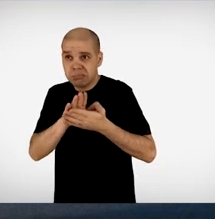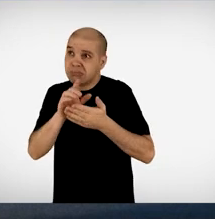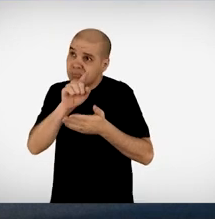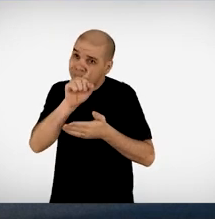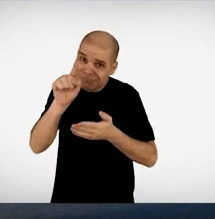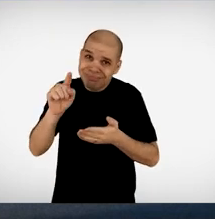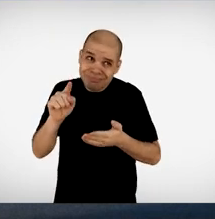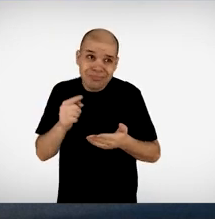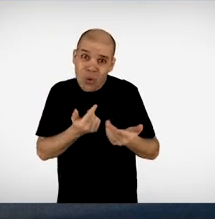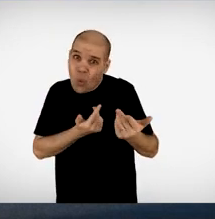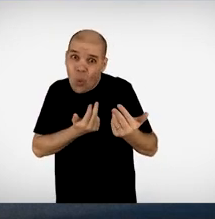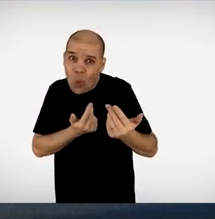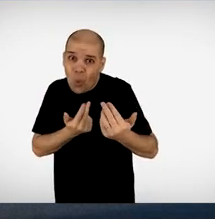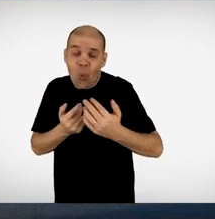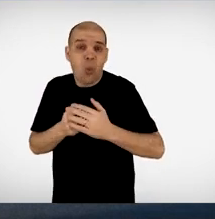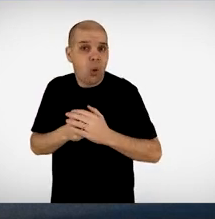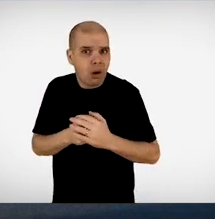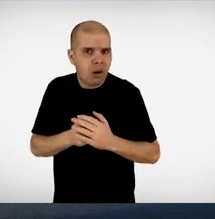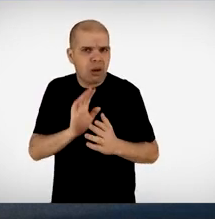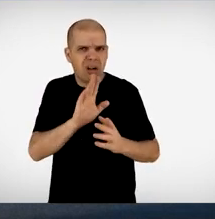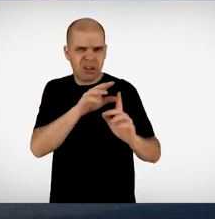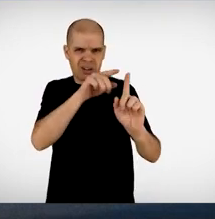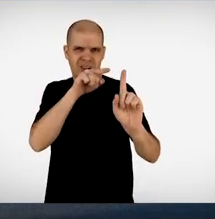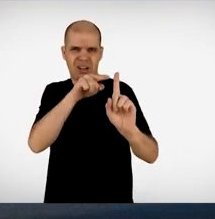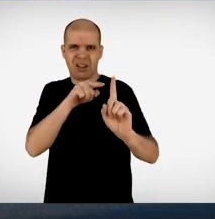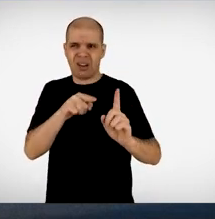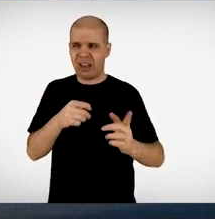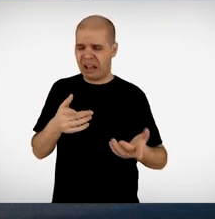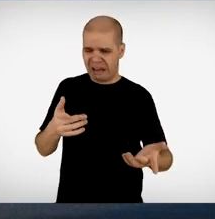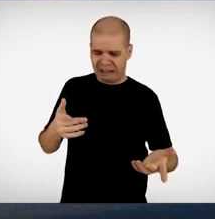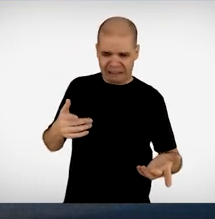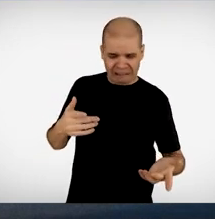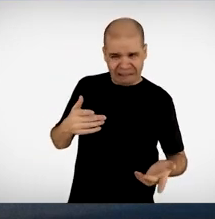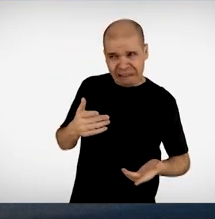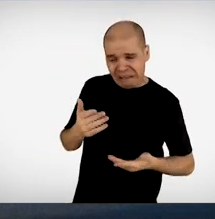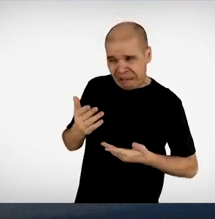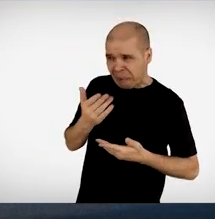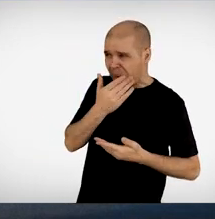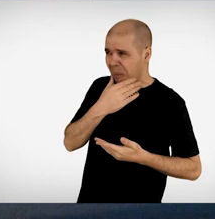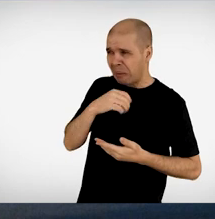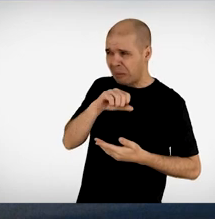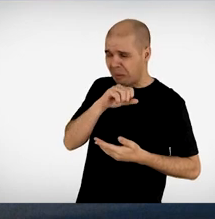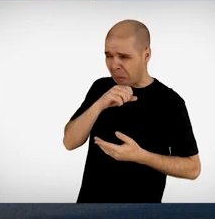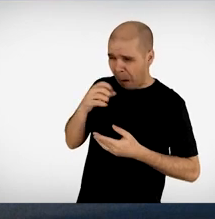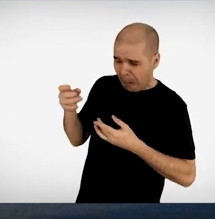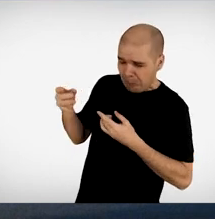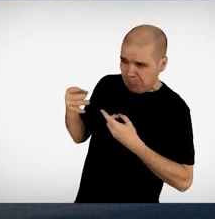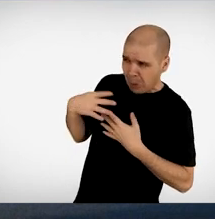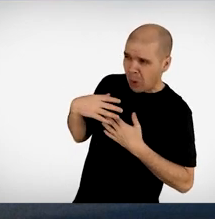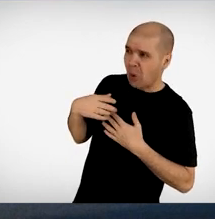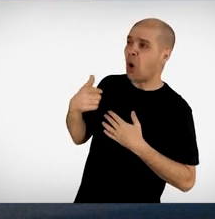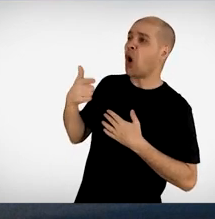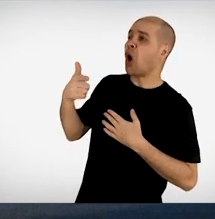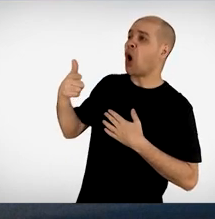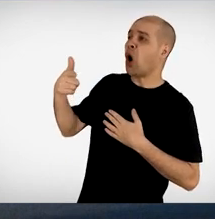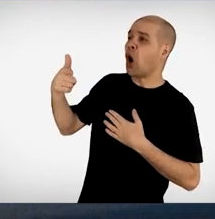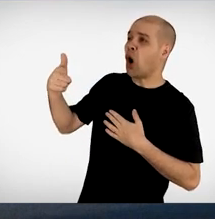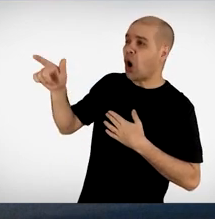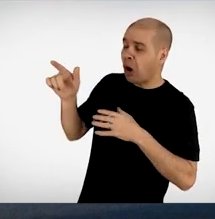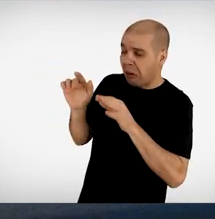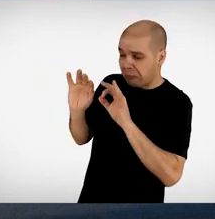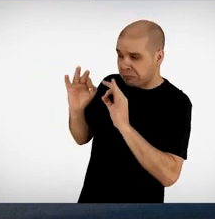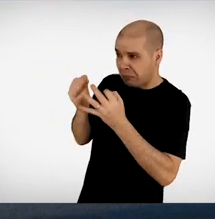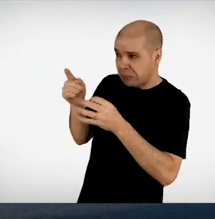uhum. né, mas que ela tinha todo um outro arsenal narcísico para lidar com essa situação, que ela